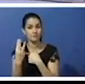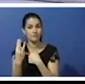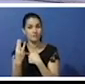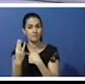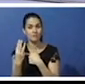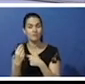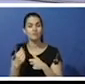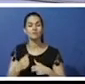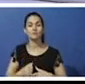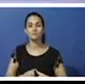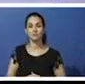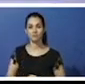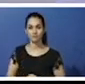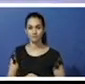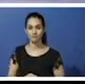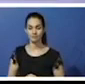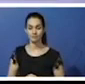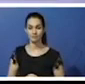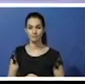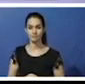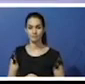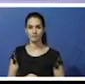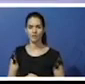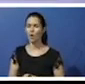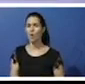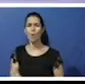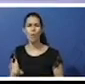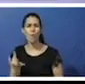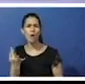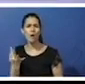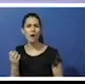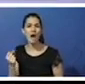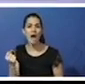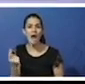de Márcio, né? Então, quantos